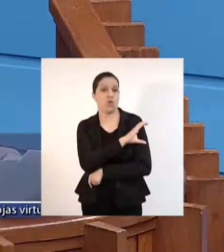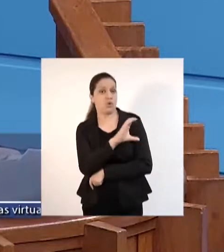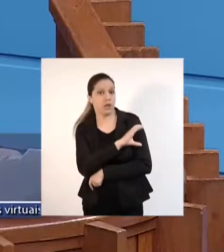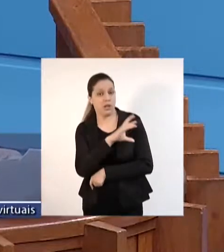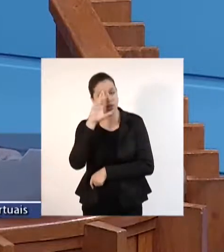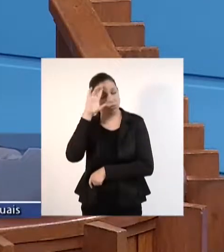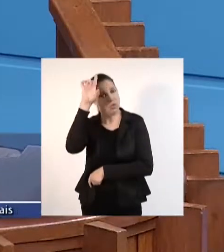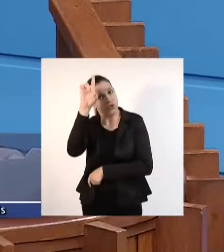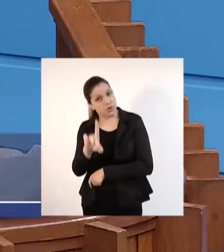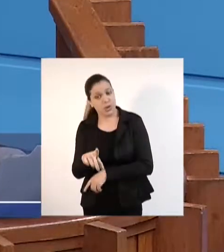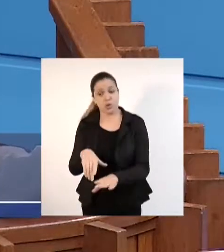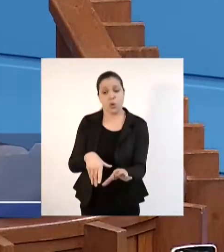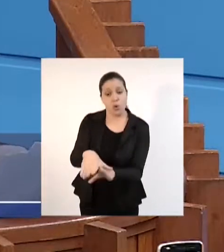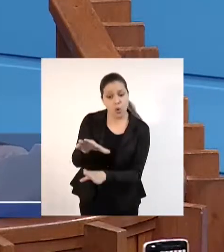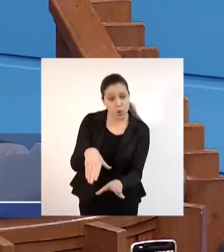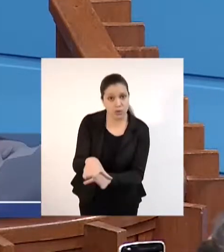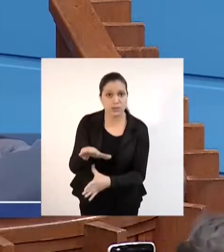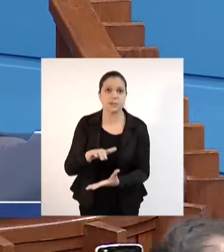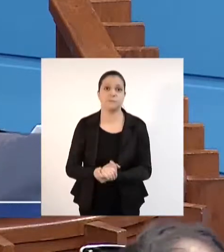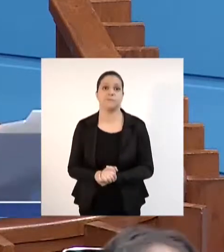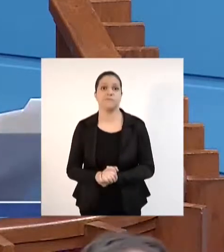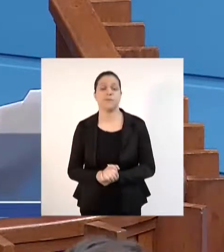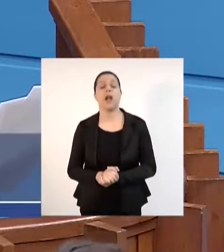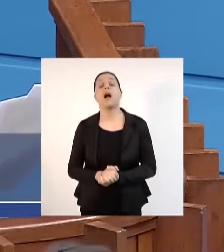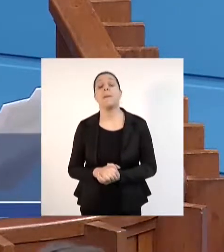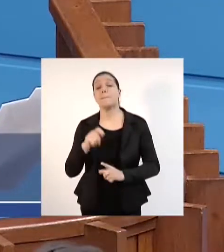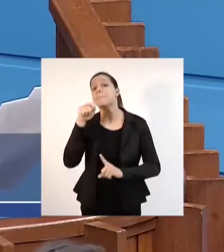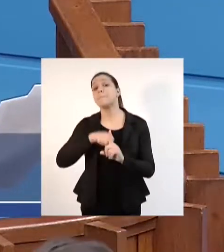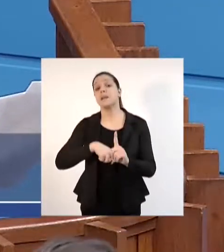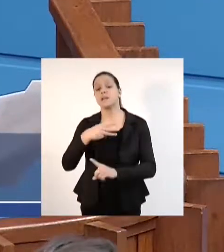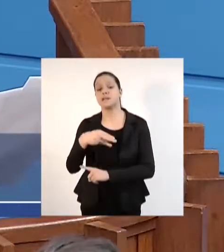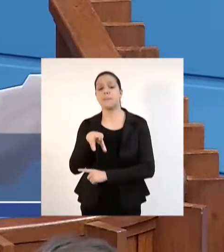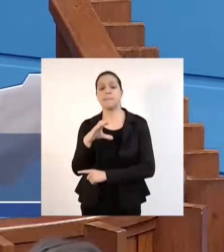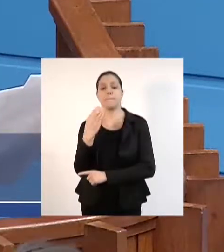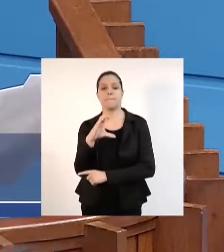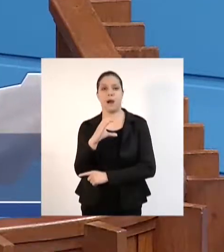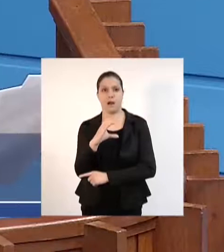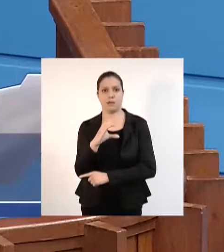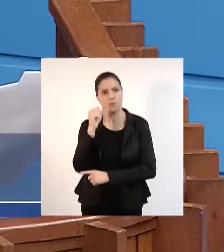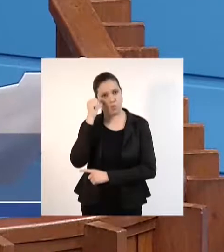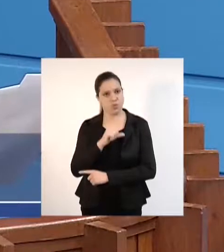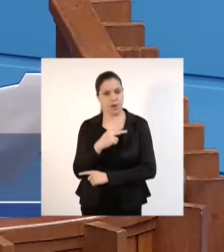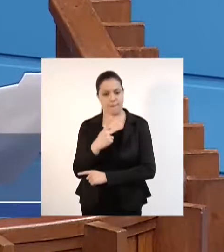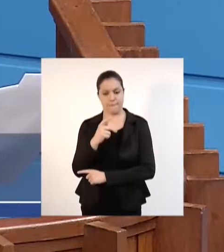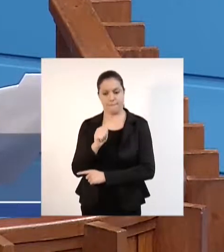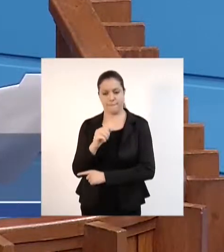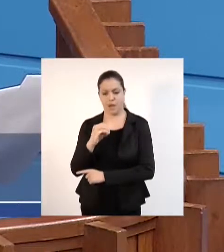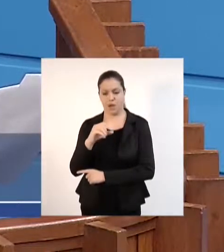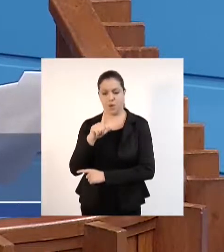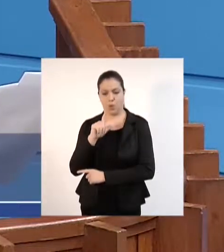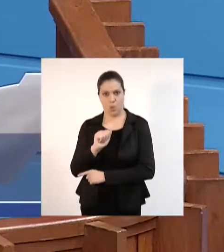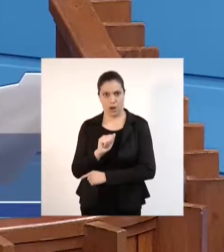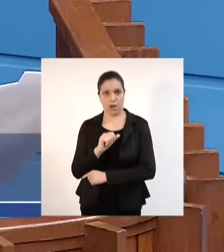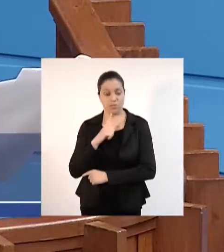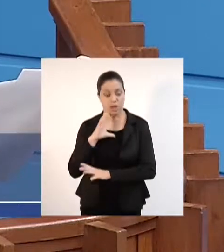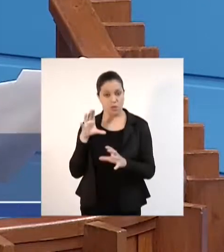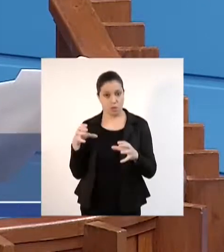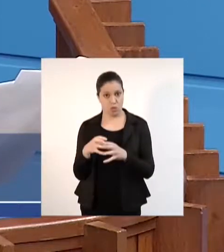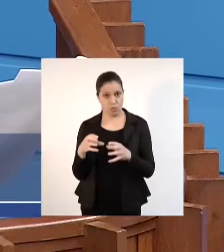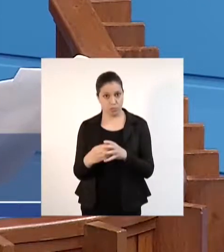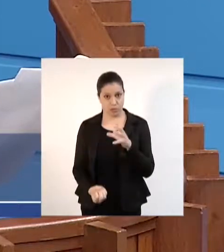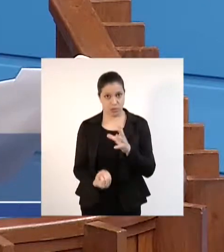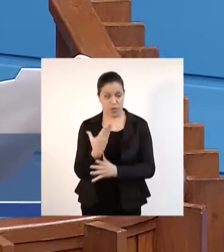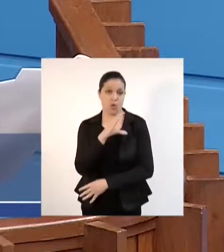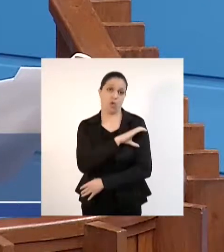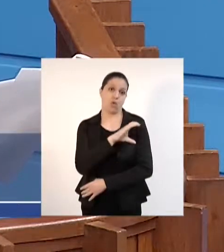dos alunos. Em março, Paola Lopes, coordenadora da recém-criada Coordenadoria de Psicologia Educacional, afirmou